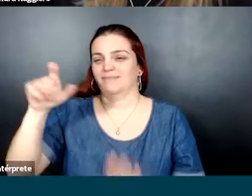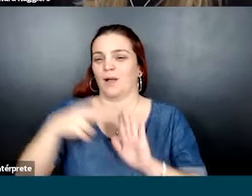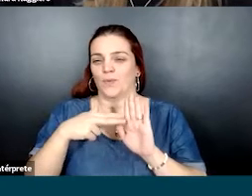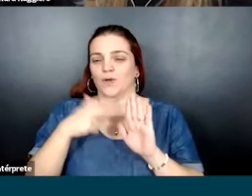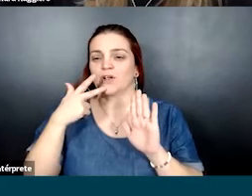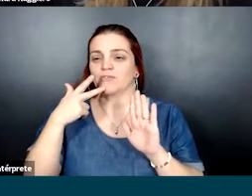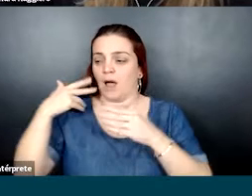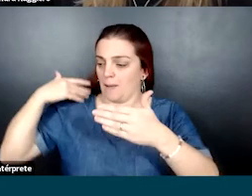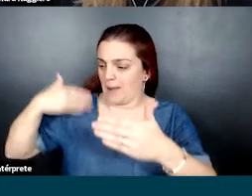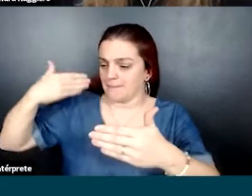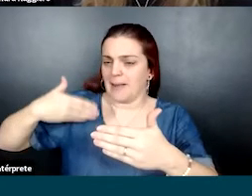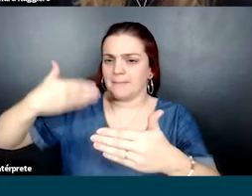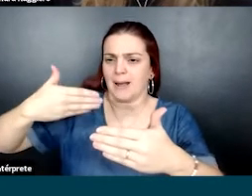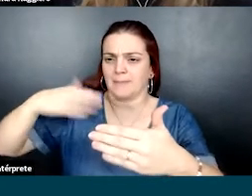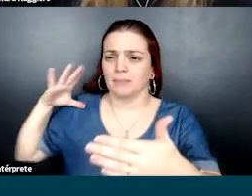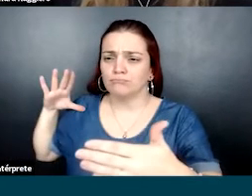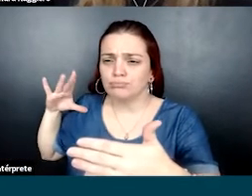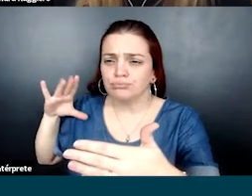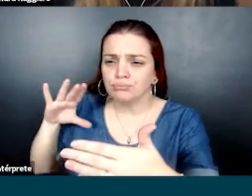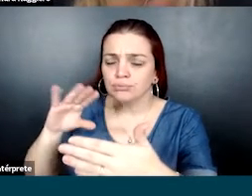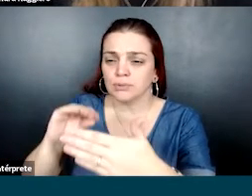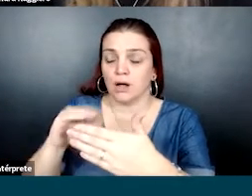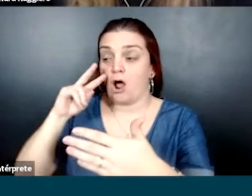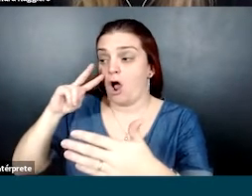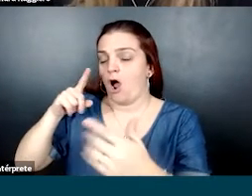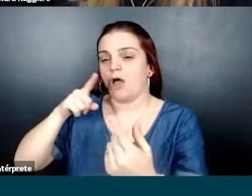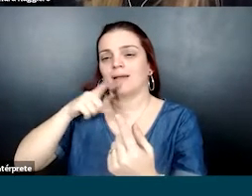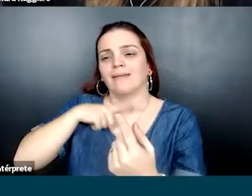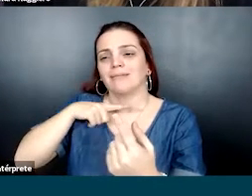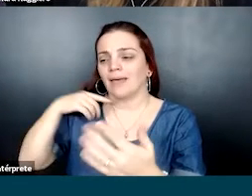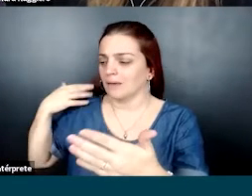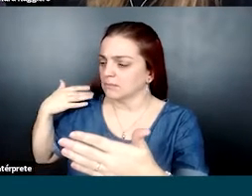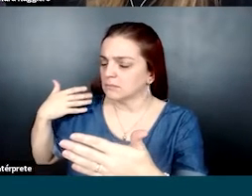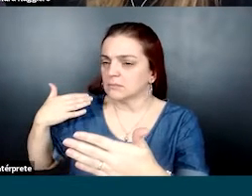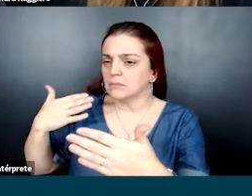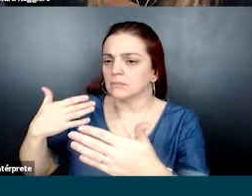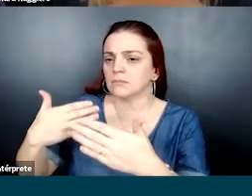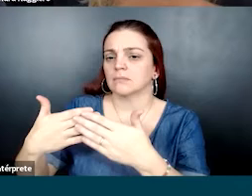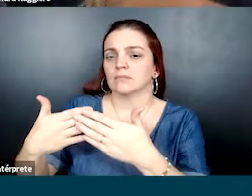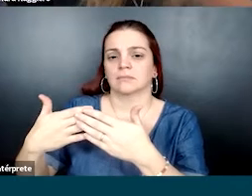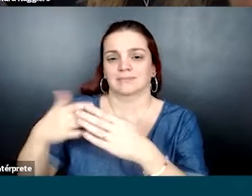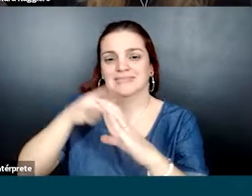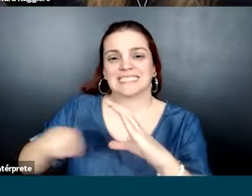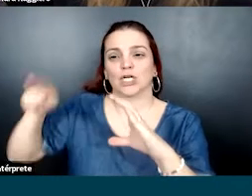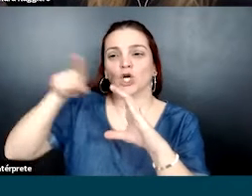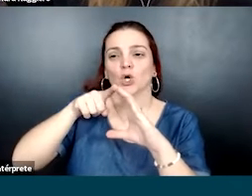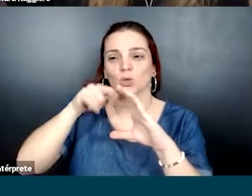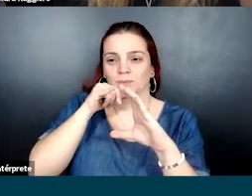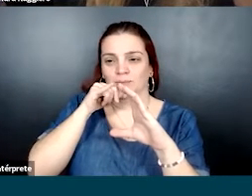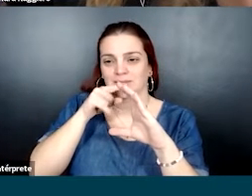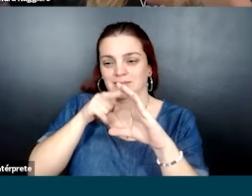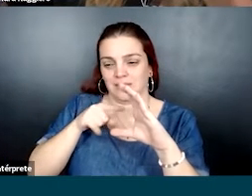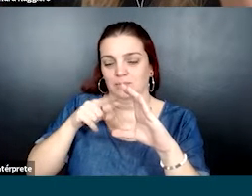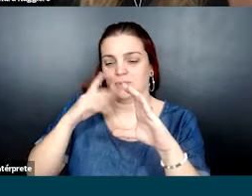de todo o ciclo, isso quer dizer que, ao olharmos no ciclo de inteligência, onde temos ali,